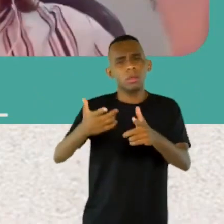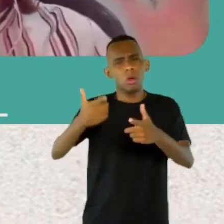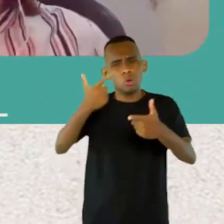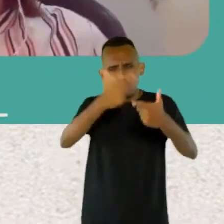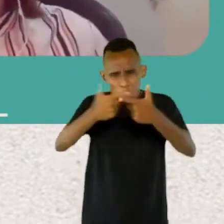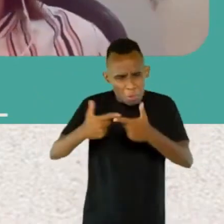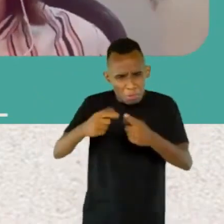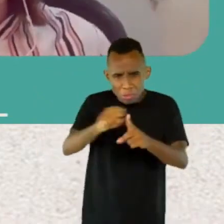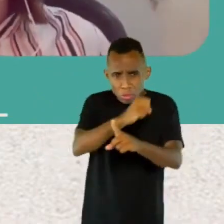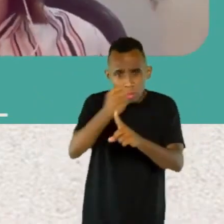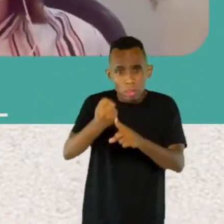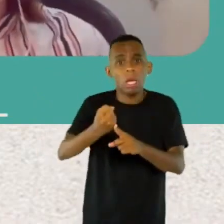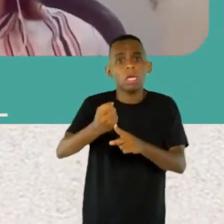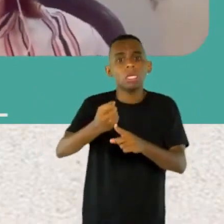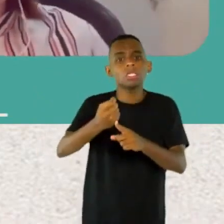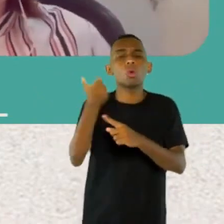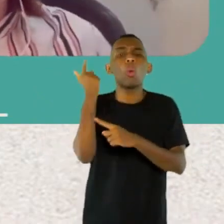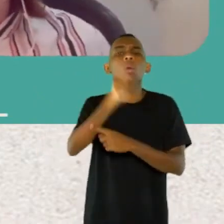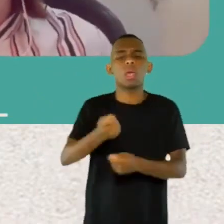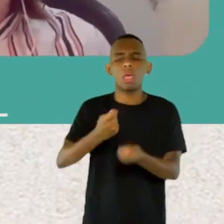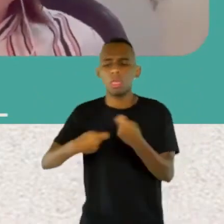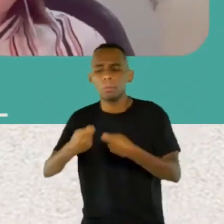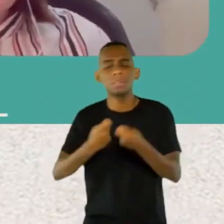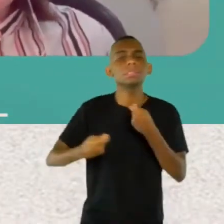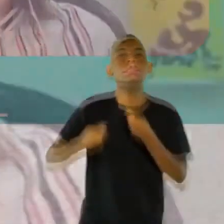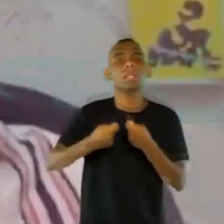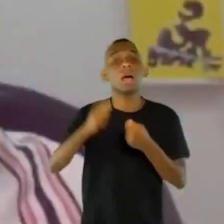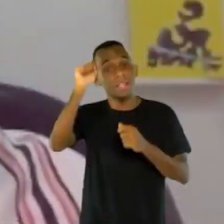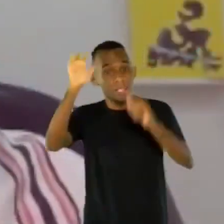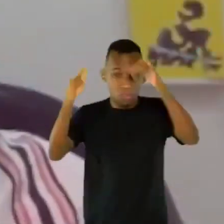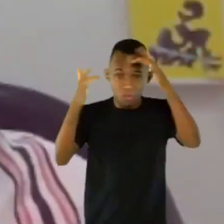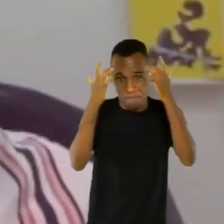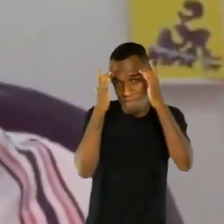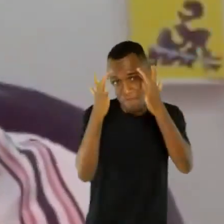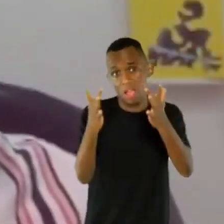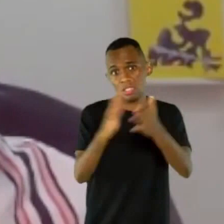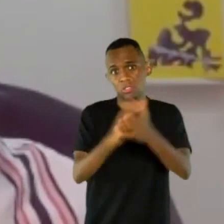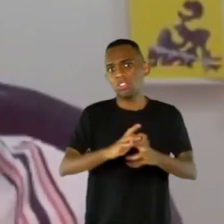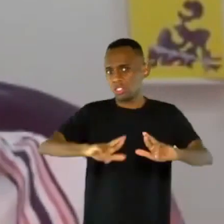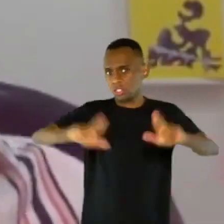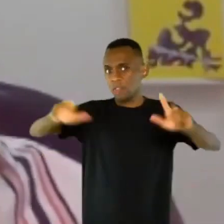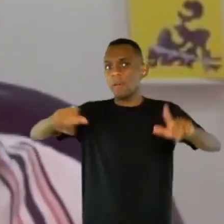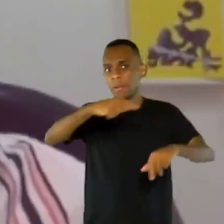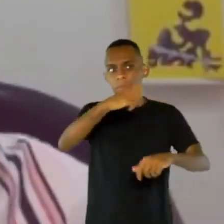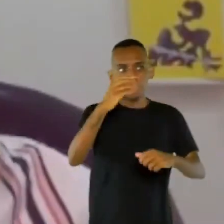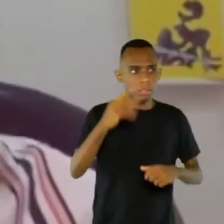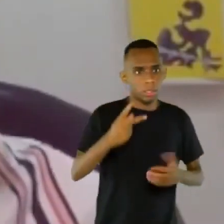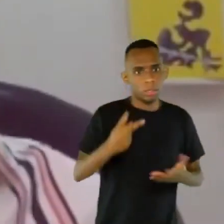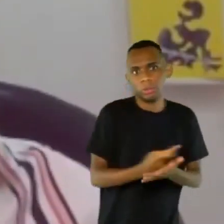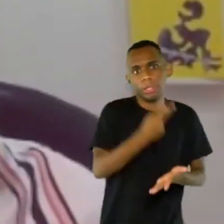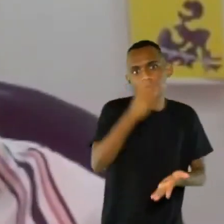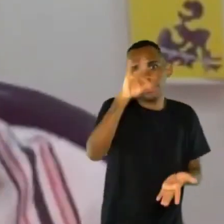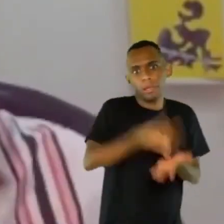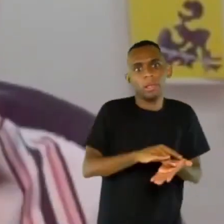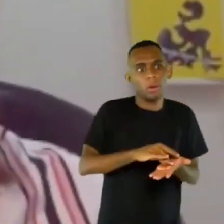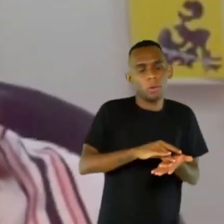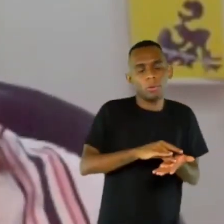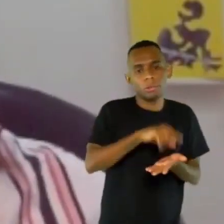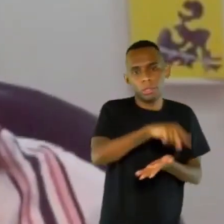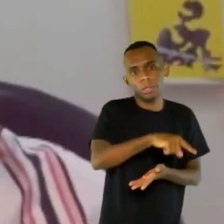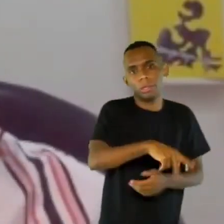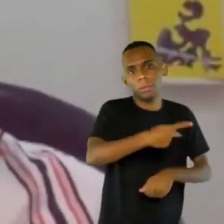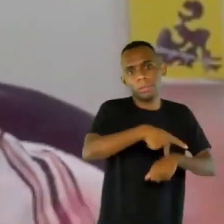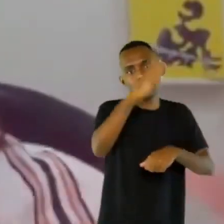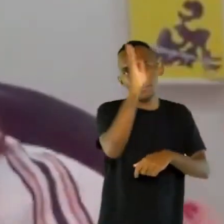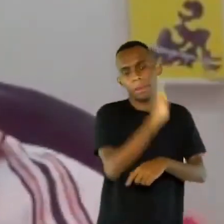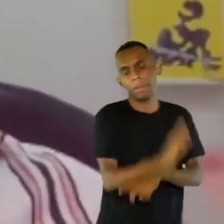né? É uma realidade completamente diferente da nossa, do Brasil, né? Por outro lado, o fato de eu viver lá há muito tempo